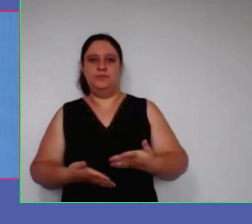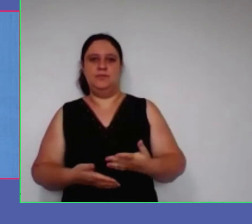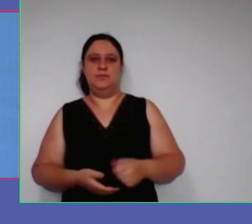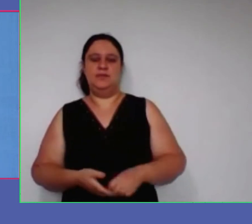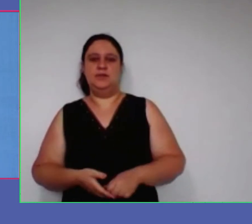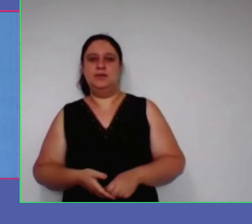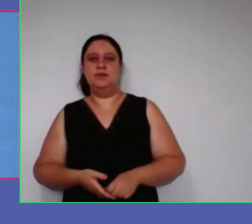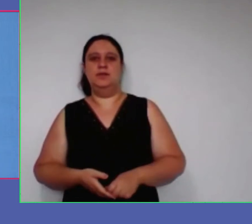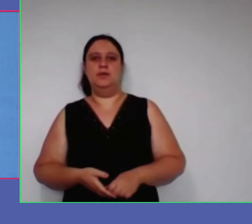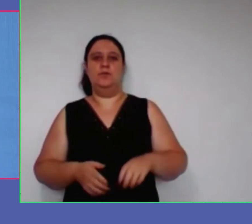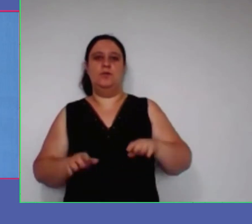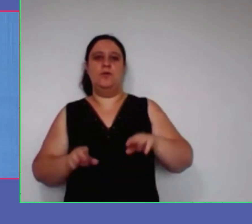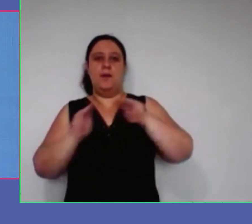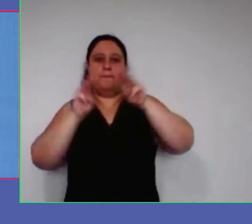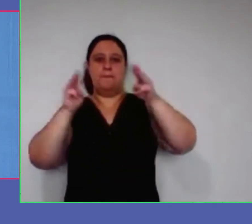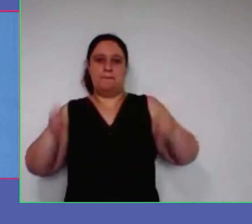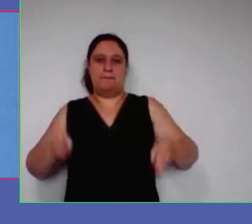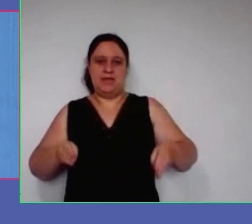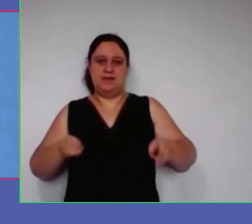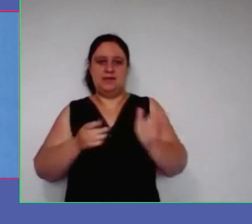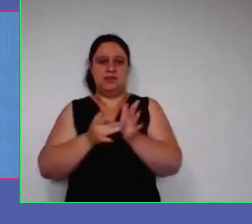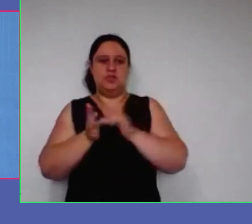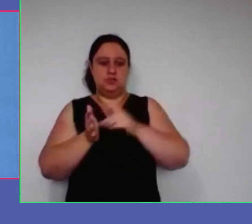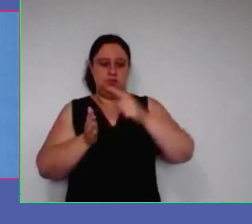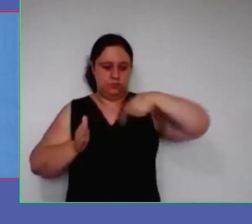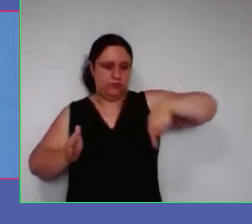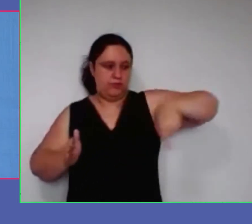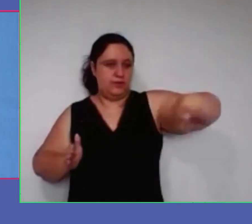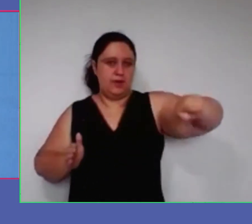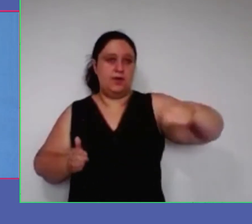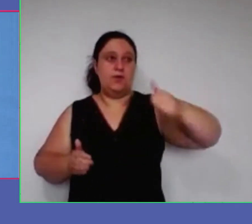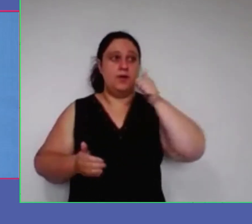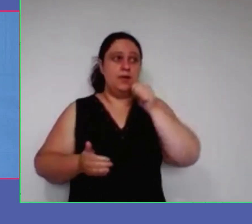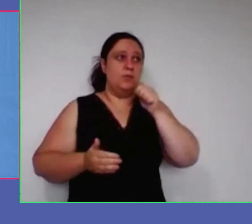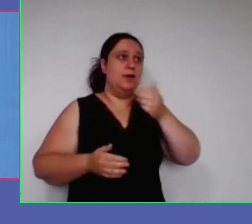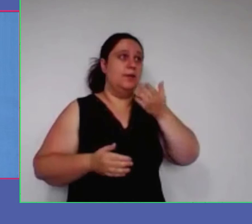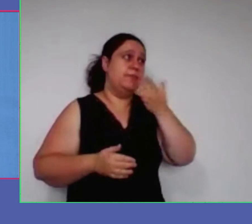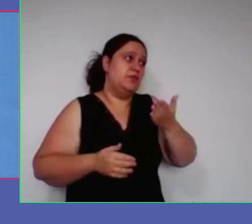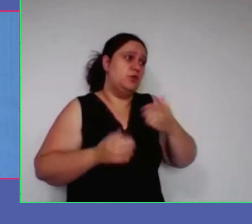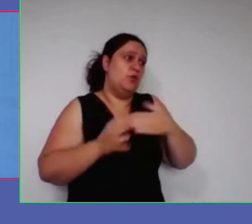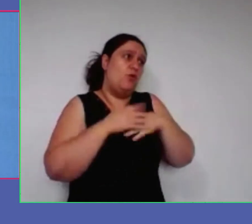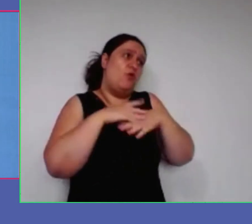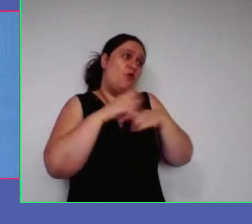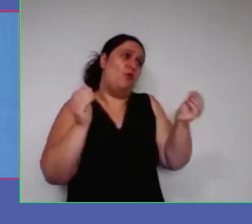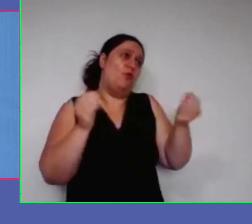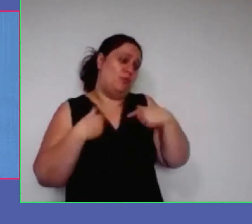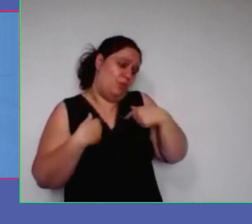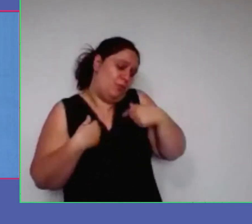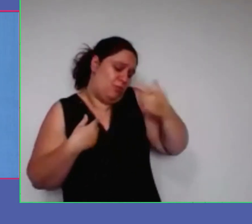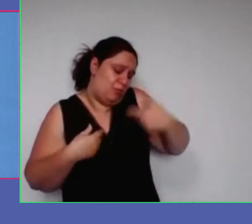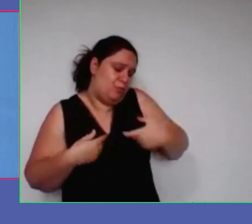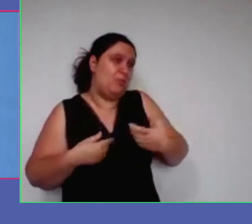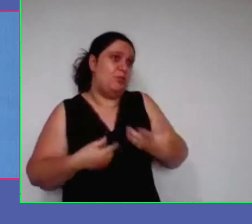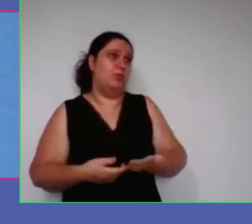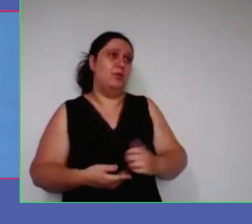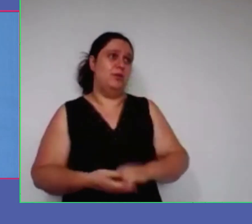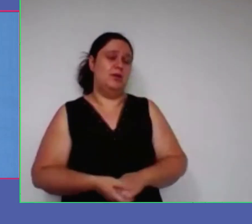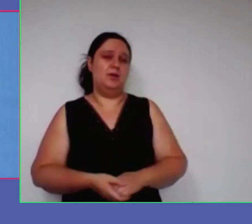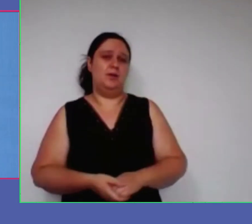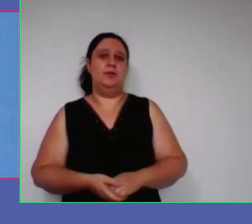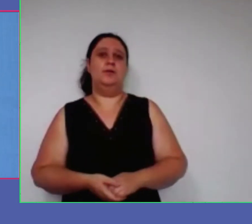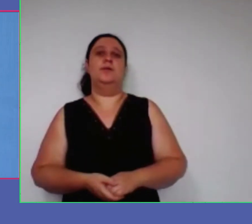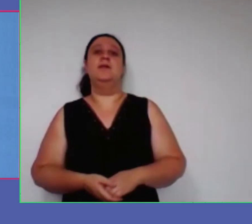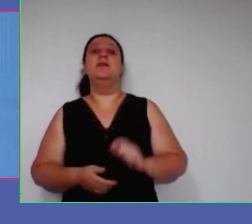Jesus curar-se. Irmãos, graças a Deus, esse princípio fez com que a